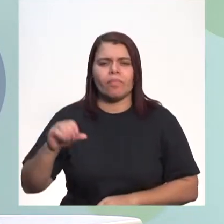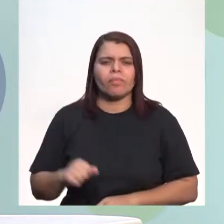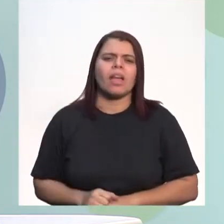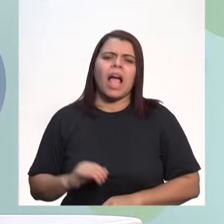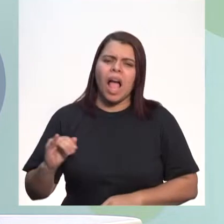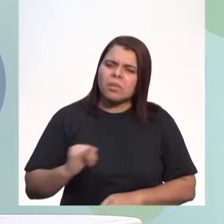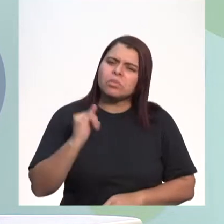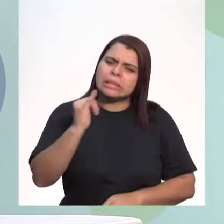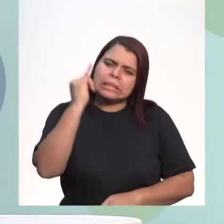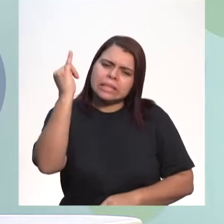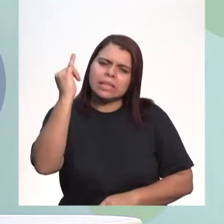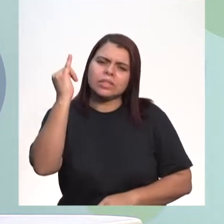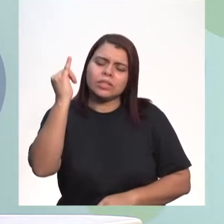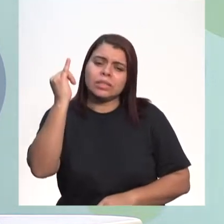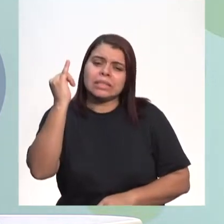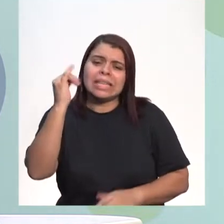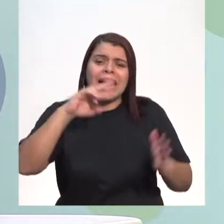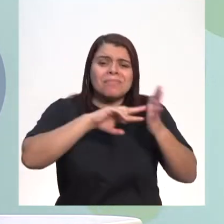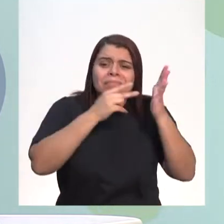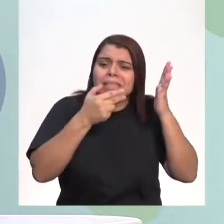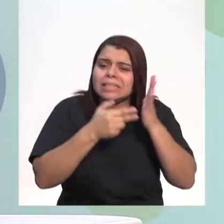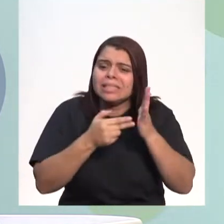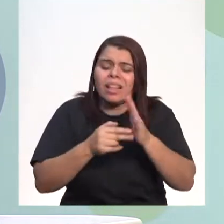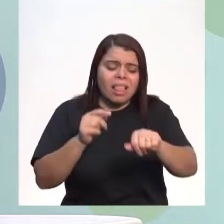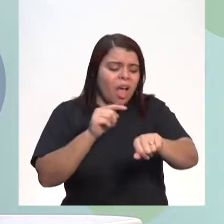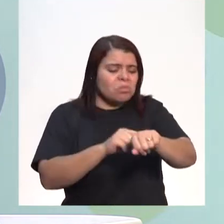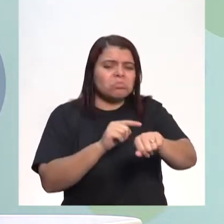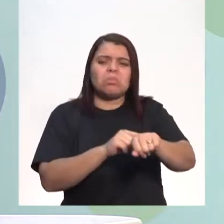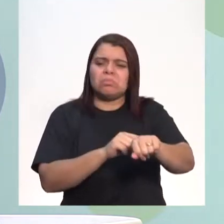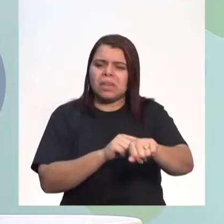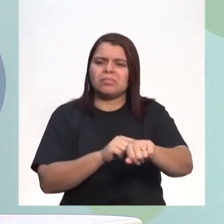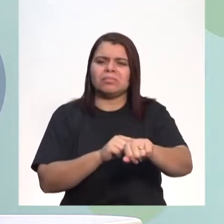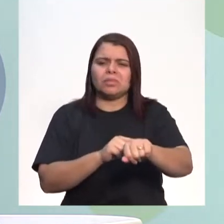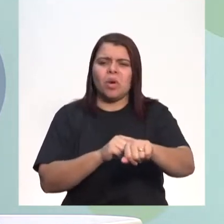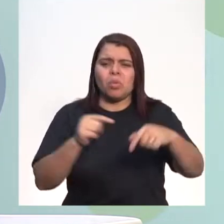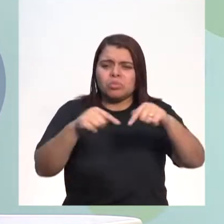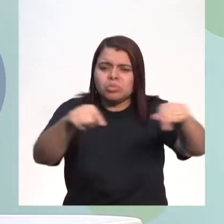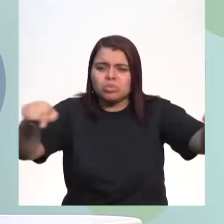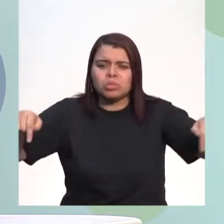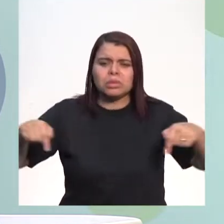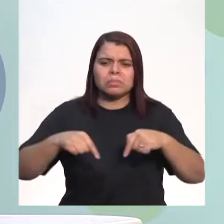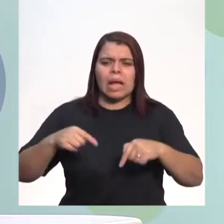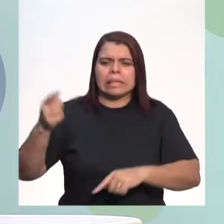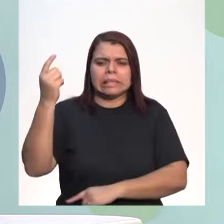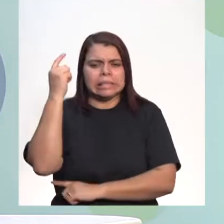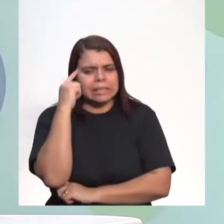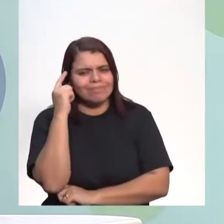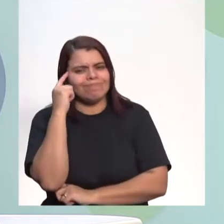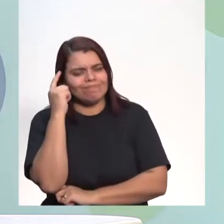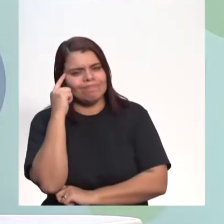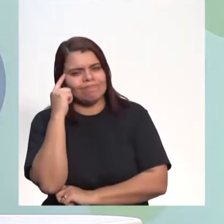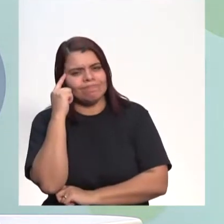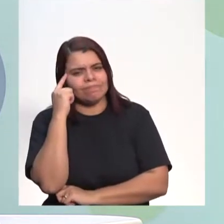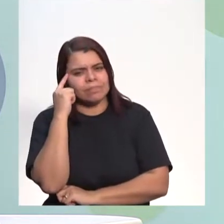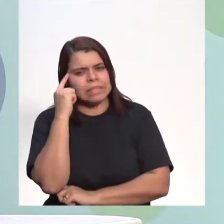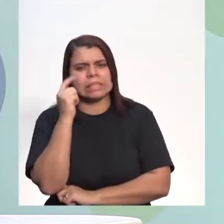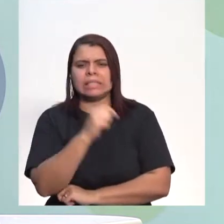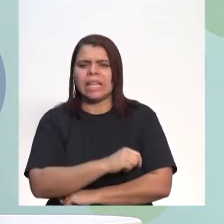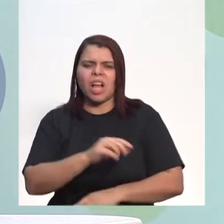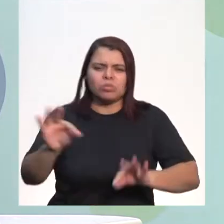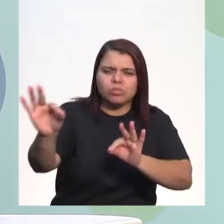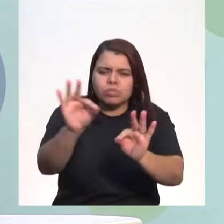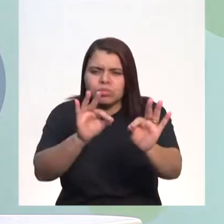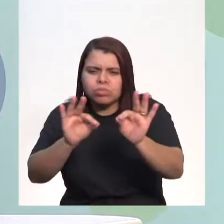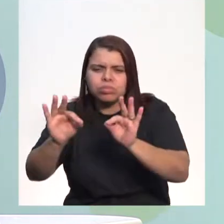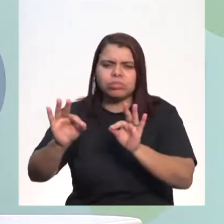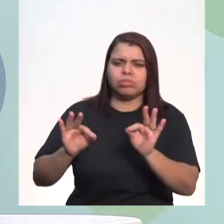ela representa um momento, né? Essas aulas elas representam um espaço de reflexão, de